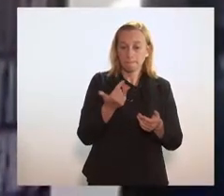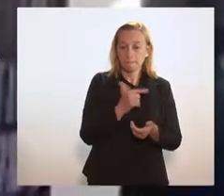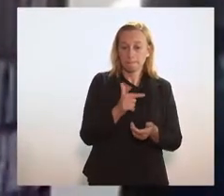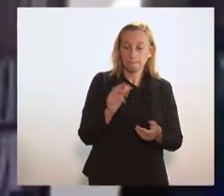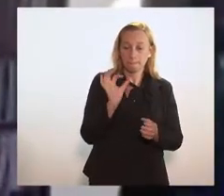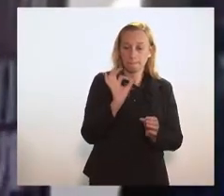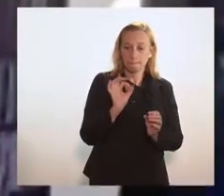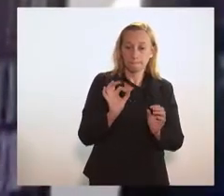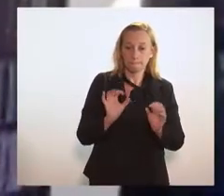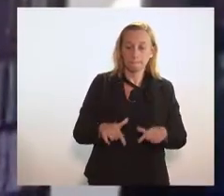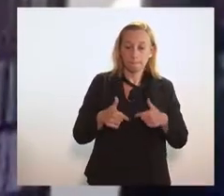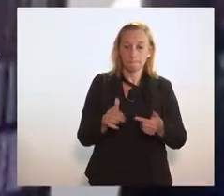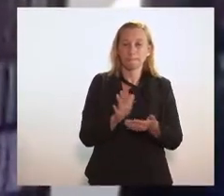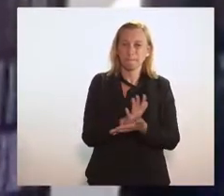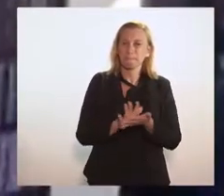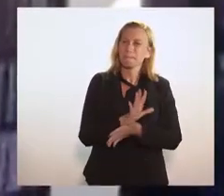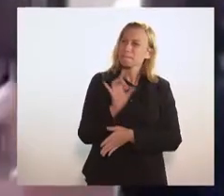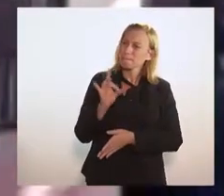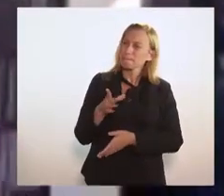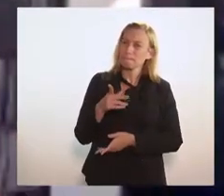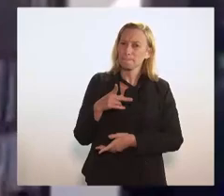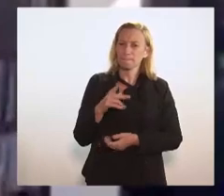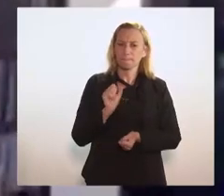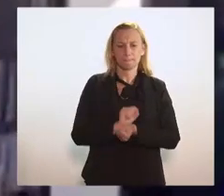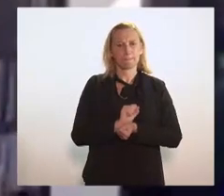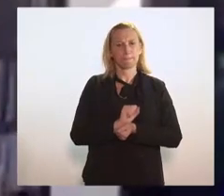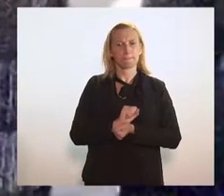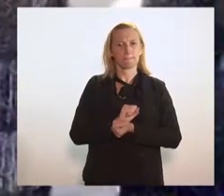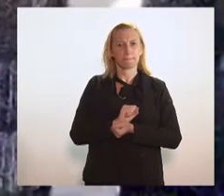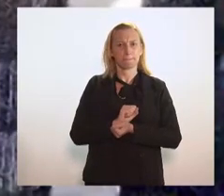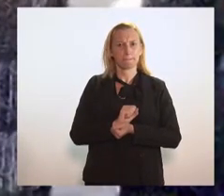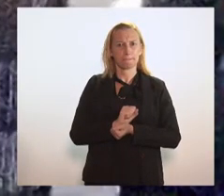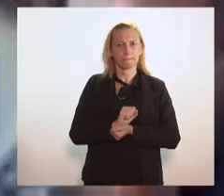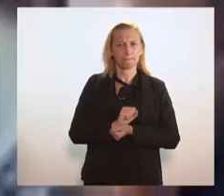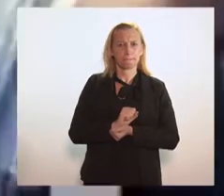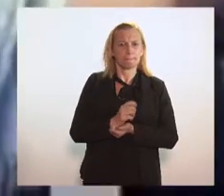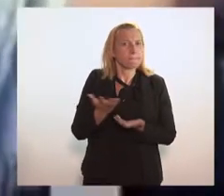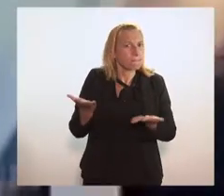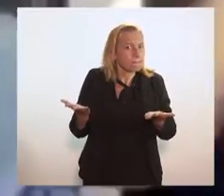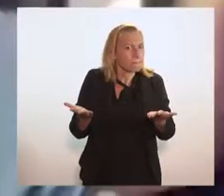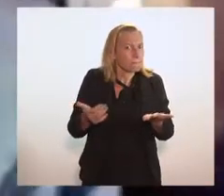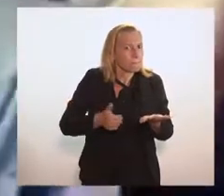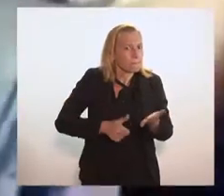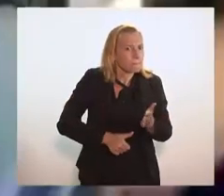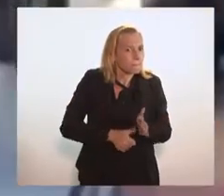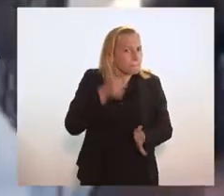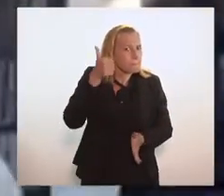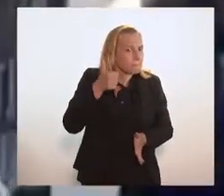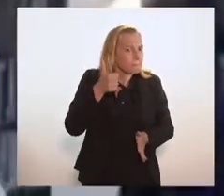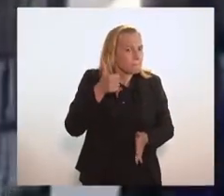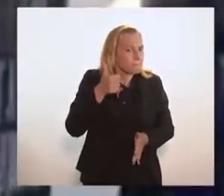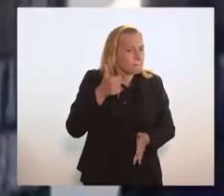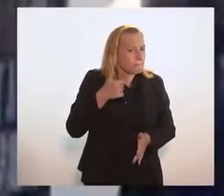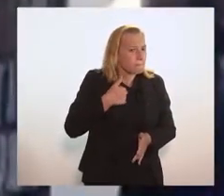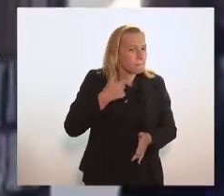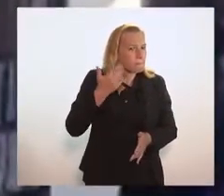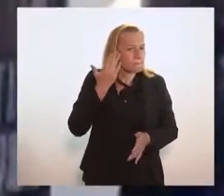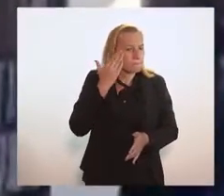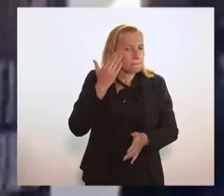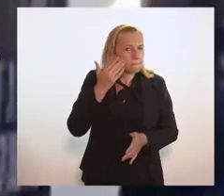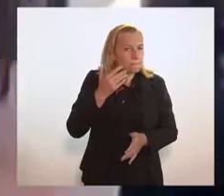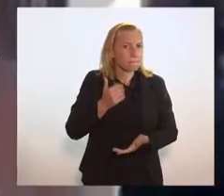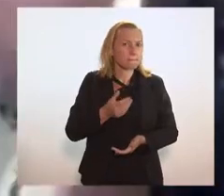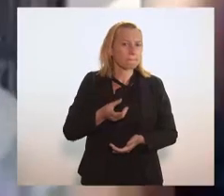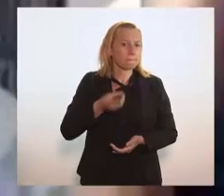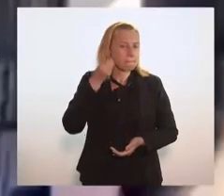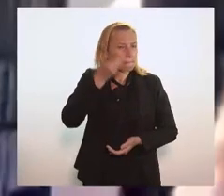na indignação? Quer dizer, é pela primeira vez, desde que eu me entenda como gente,